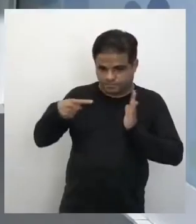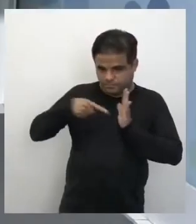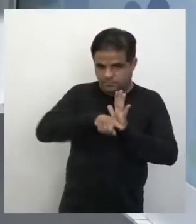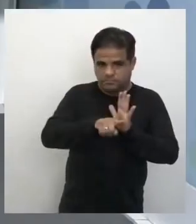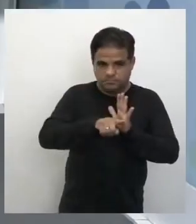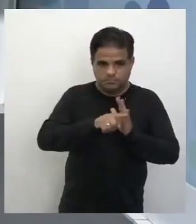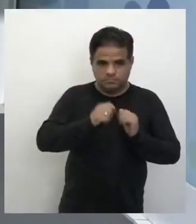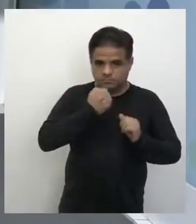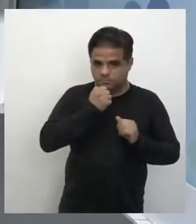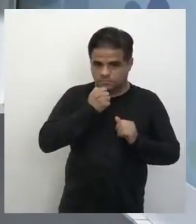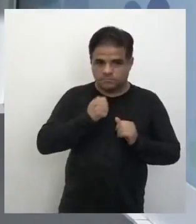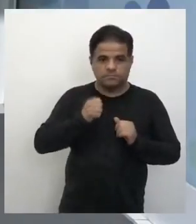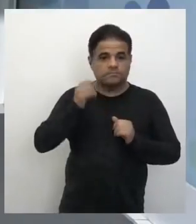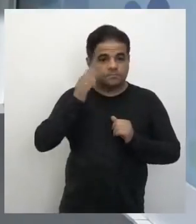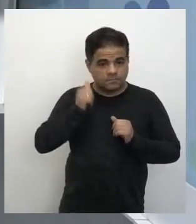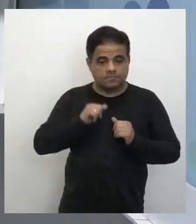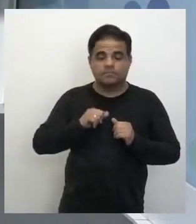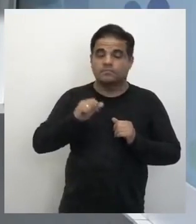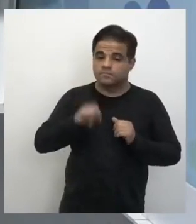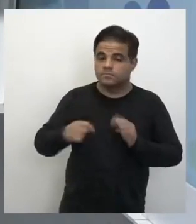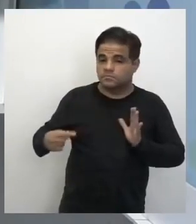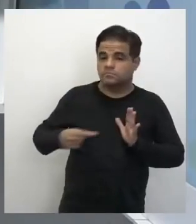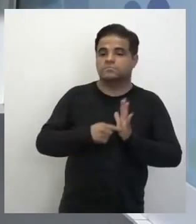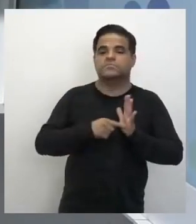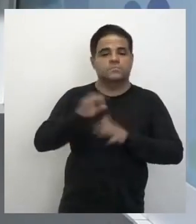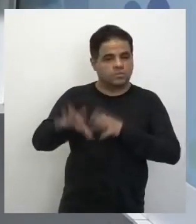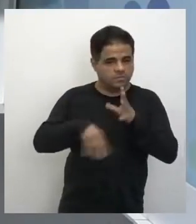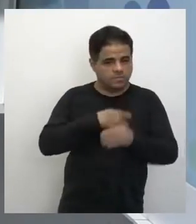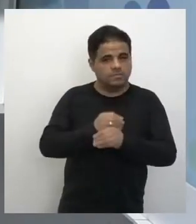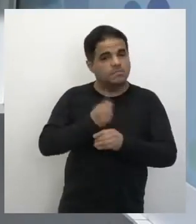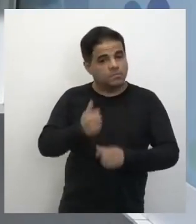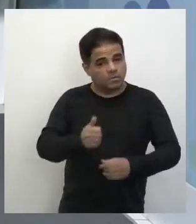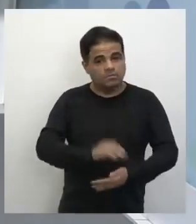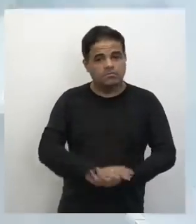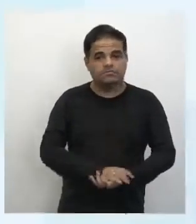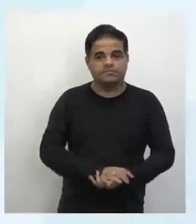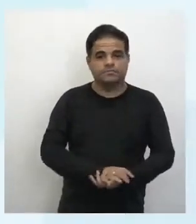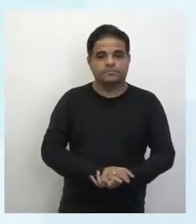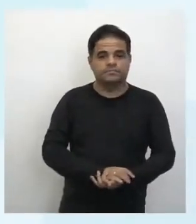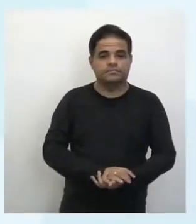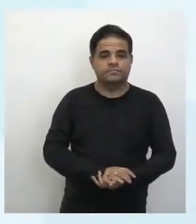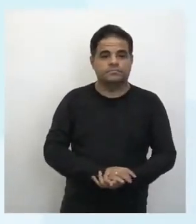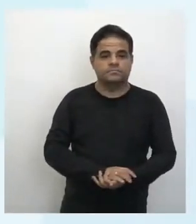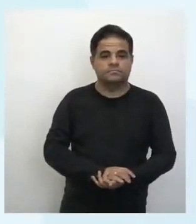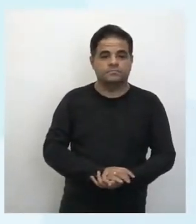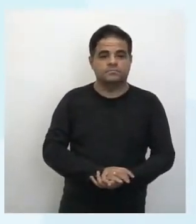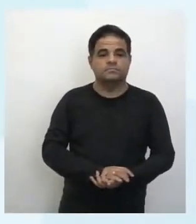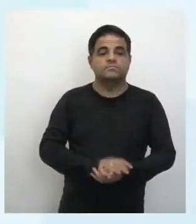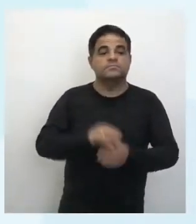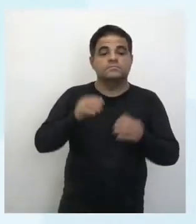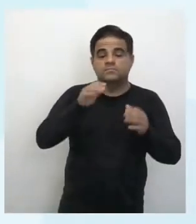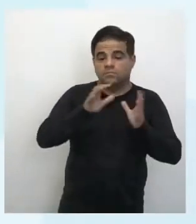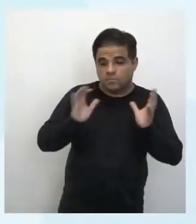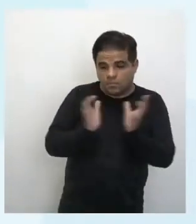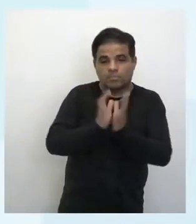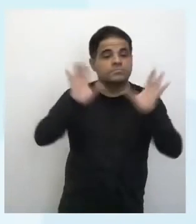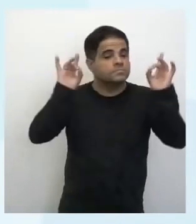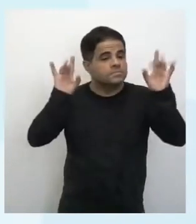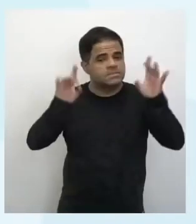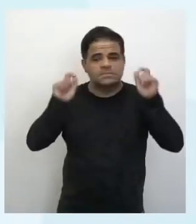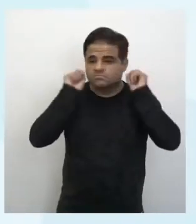todos ficarão imunizados. Um bom complemento. Especialistas alertam que...